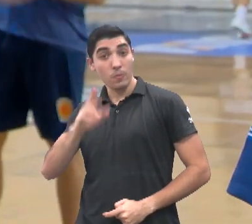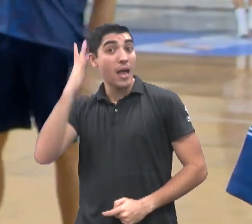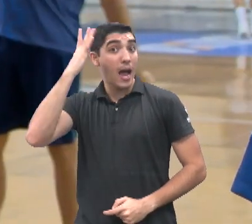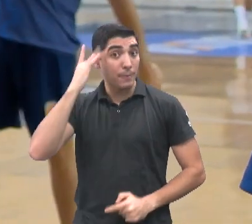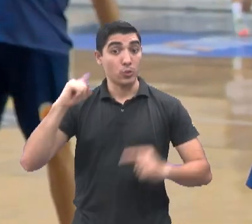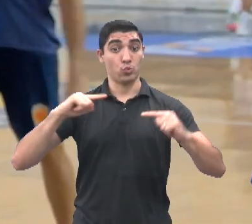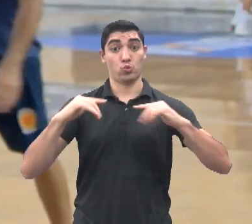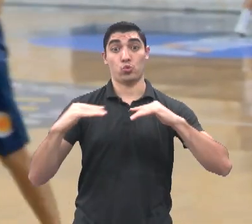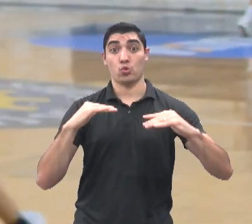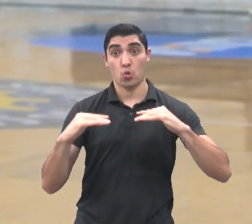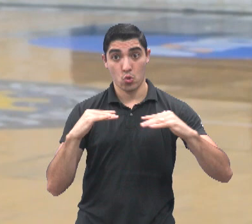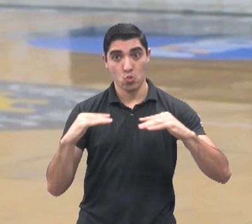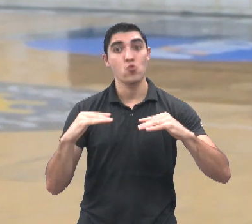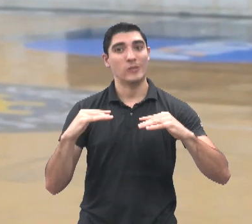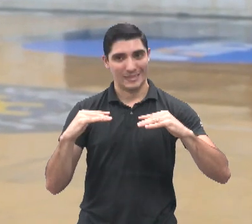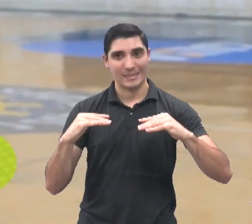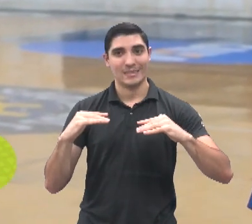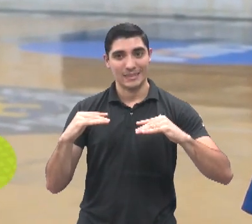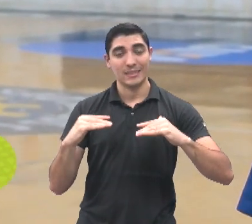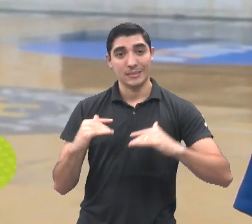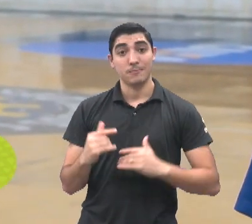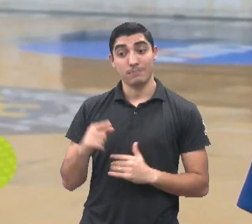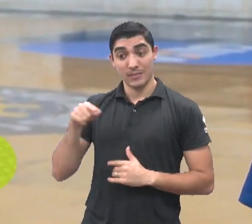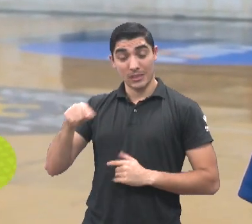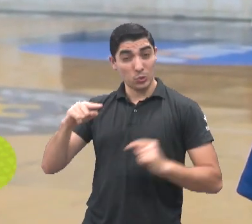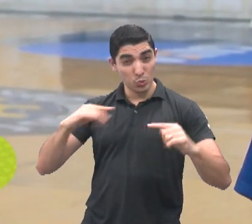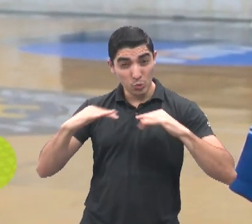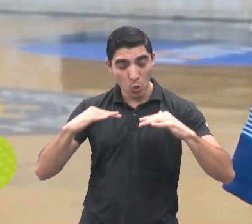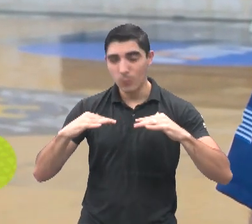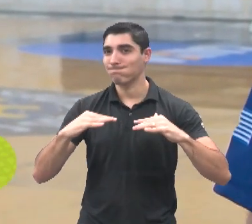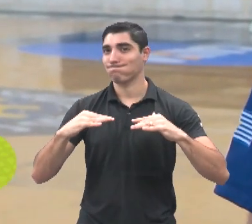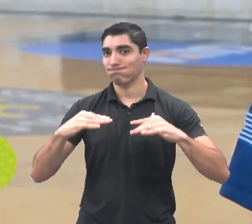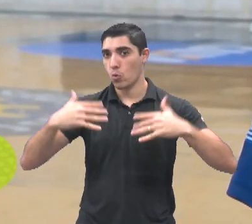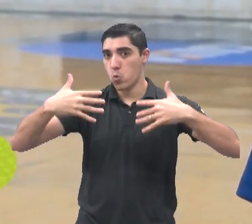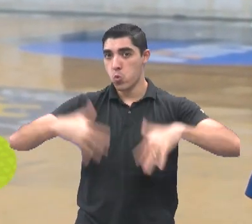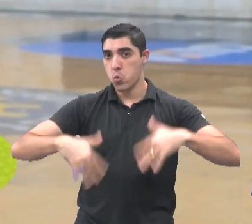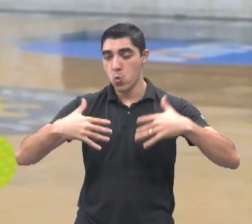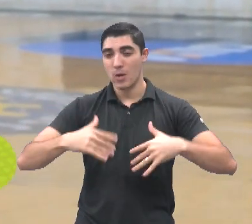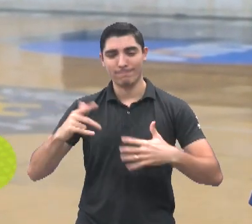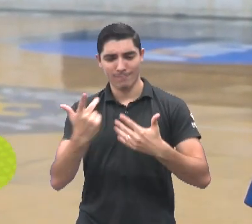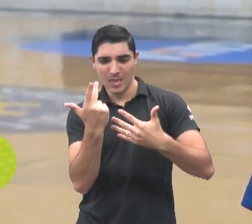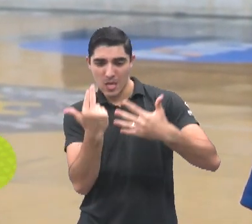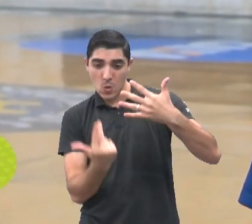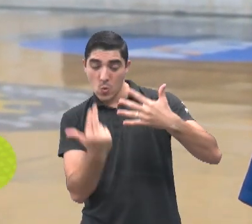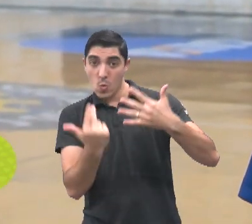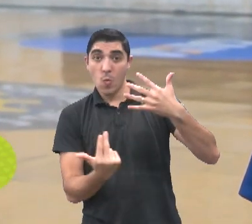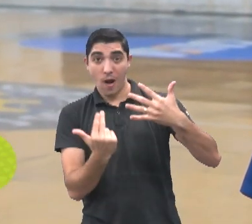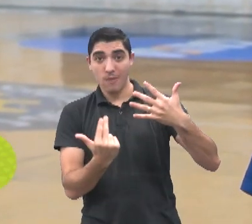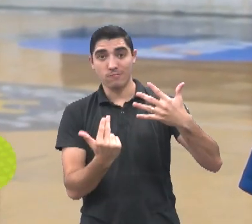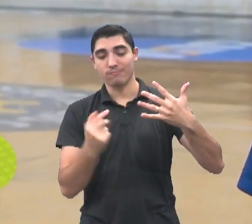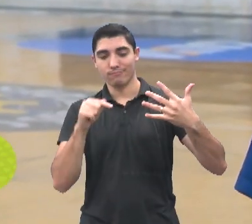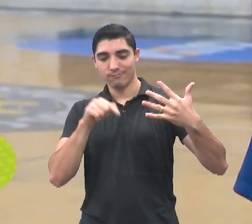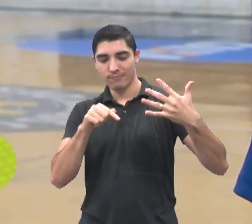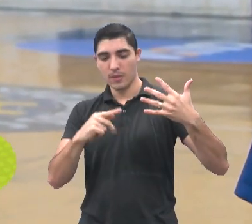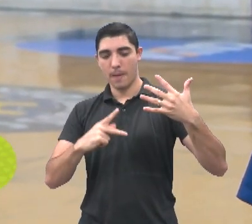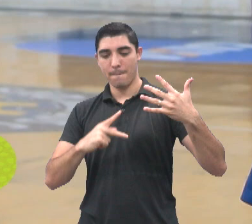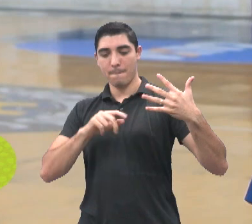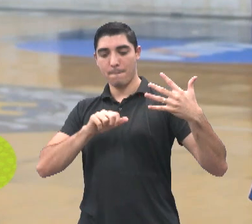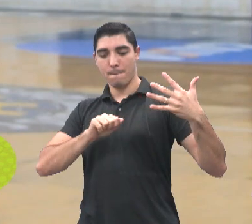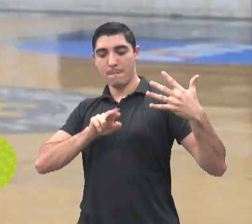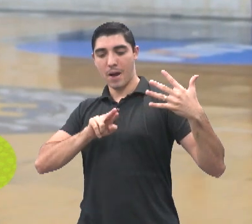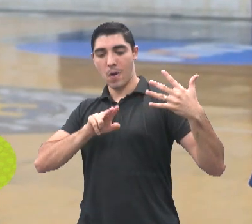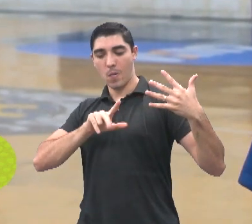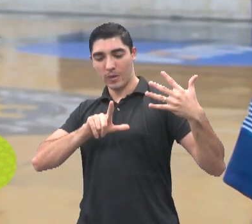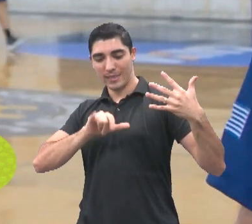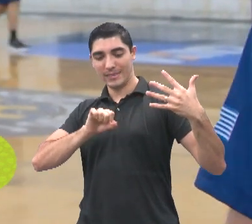contra o Paulistano, uma partida que é de confronto direto, já que Paulistano e São José estão juntos aí, iguais na tabela de classificação